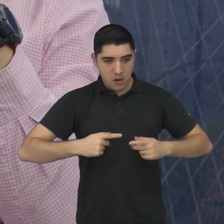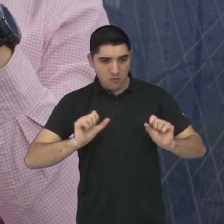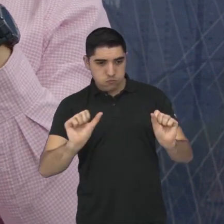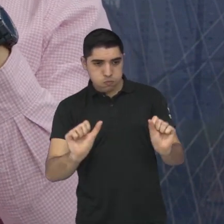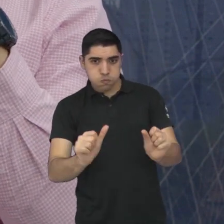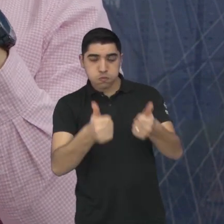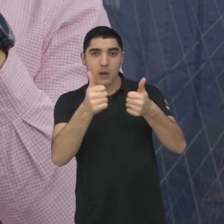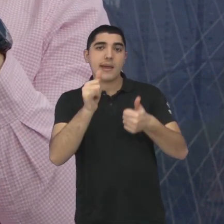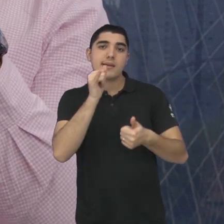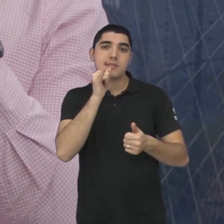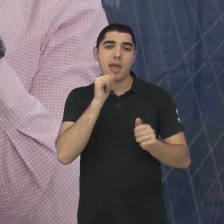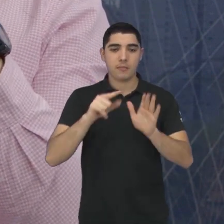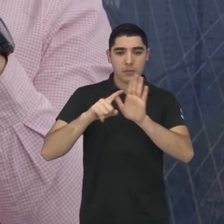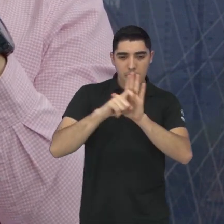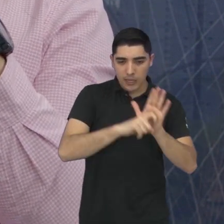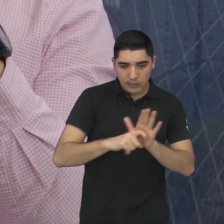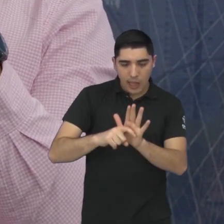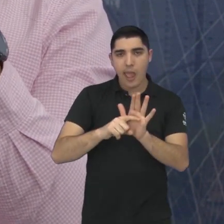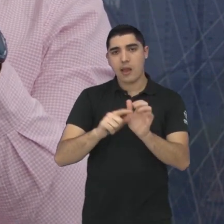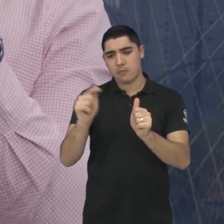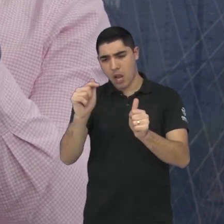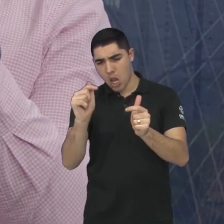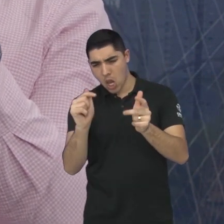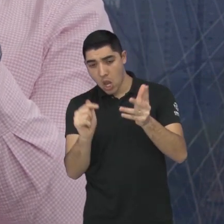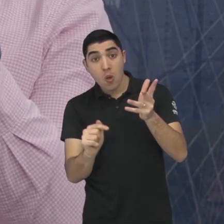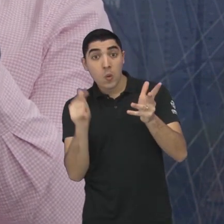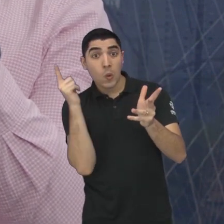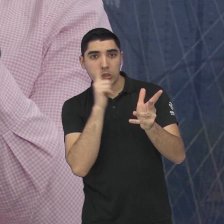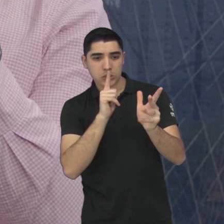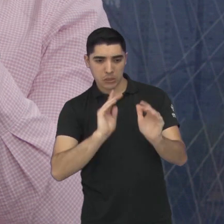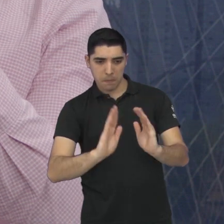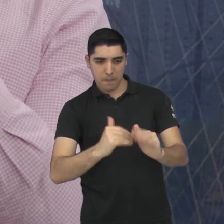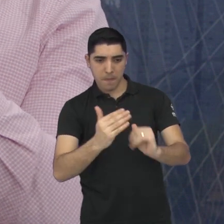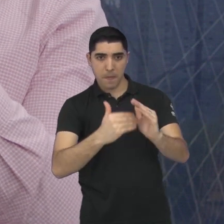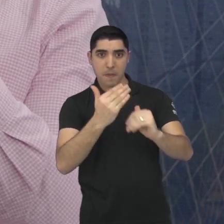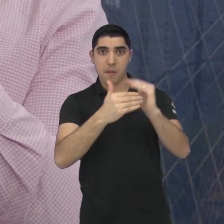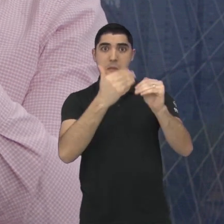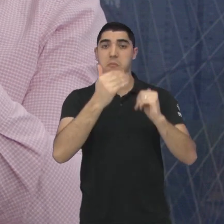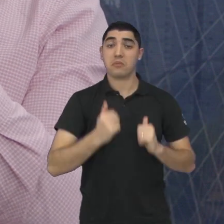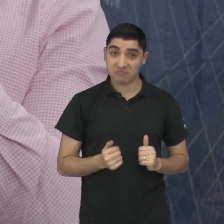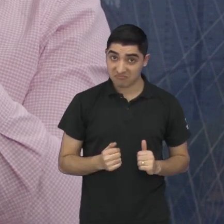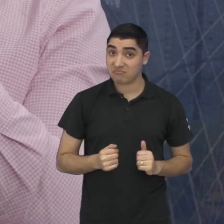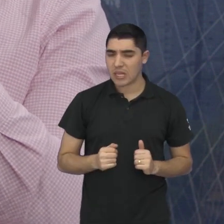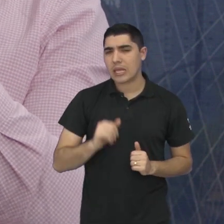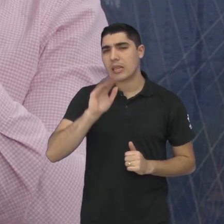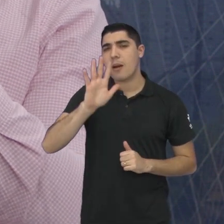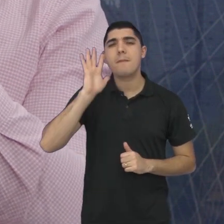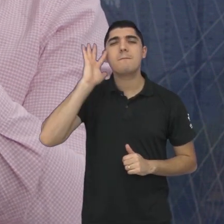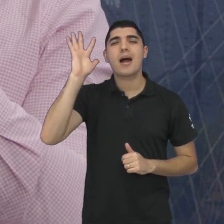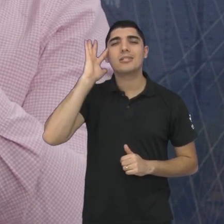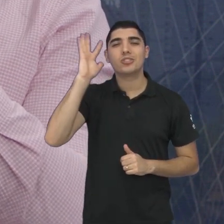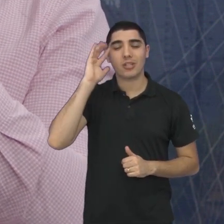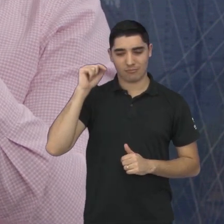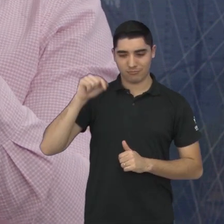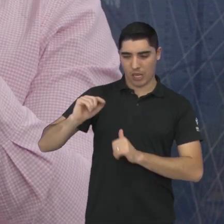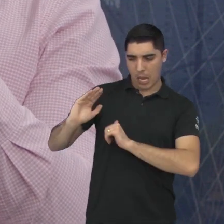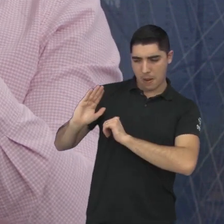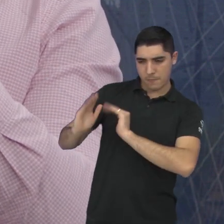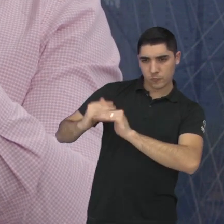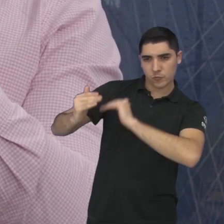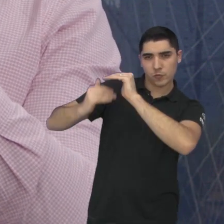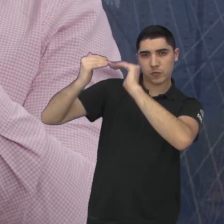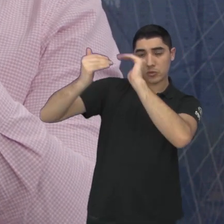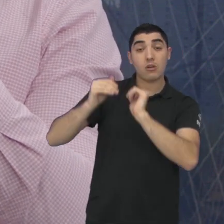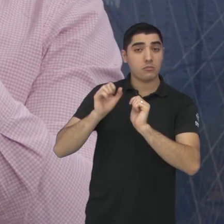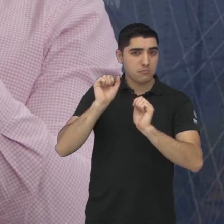evolução dos vertebrados e para a evolução da complexidade. Se a gente pensar em evolução,